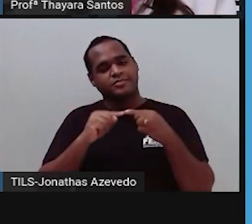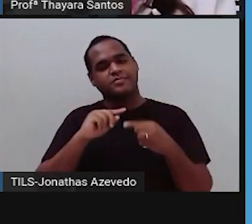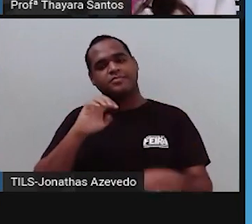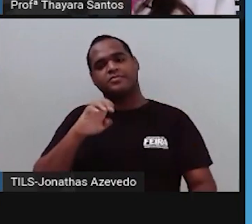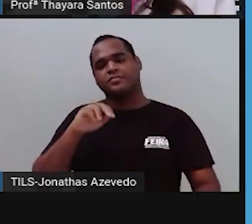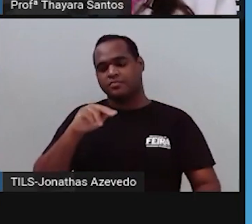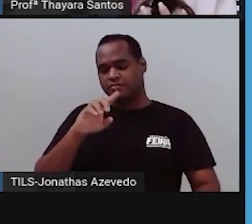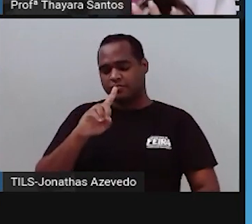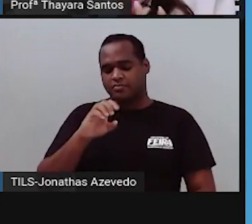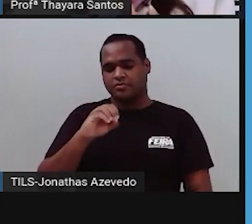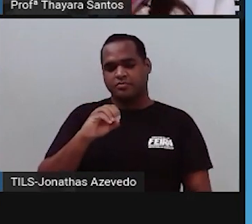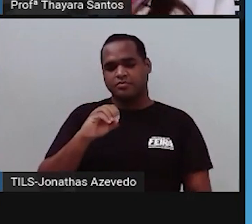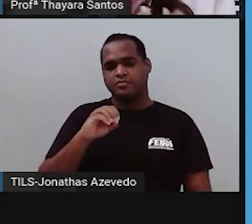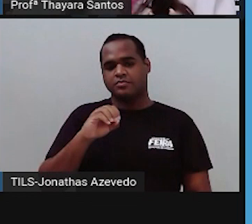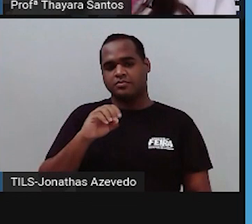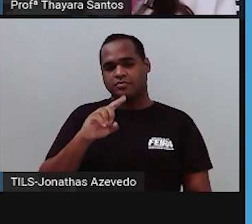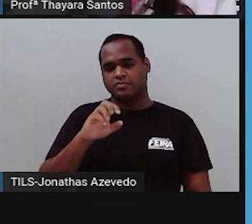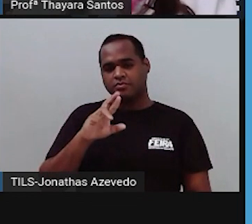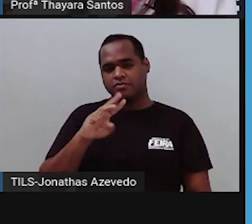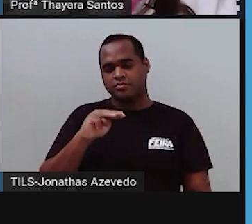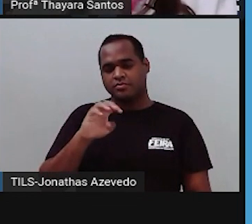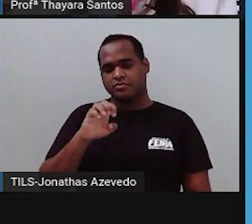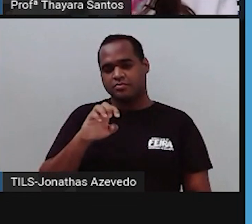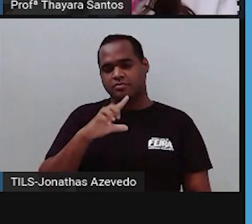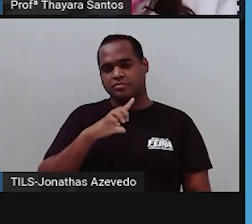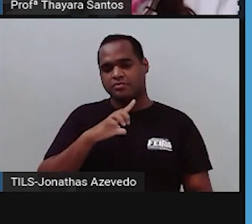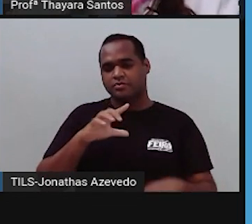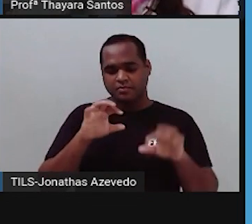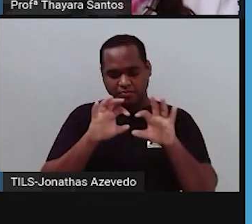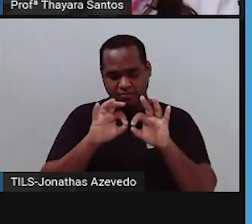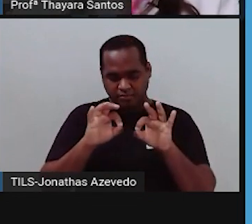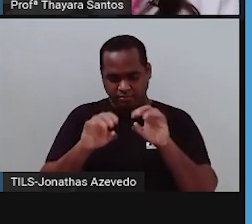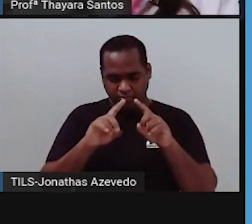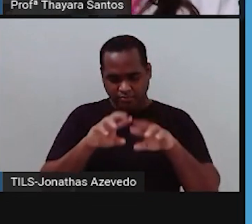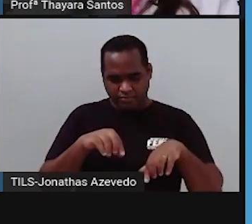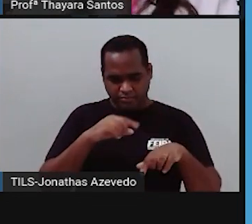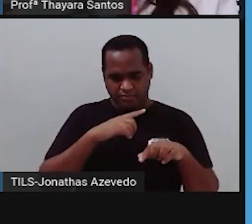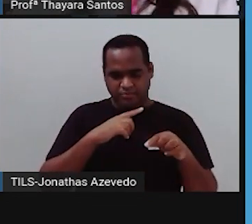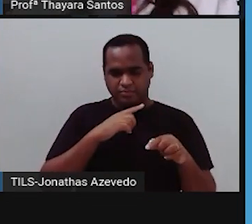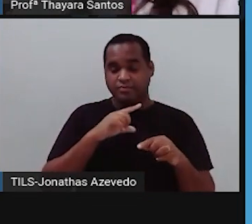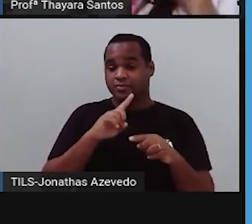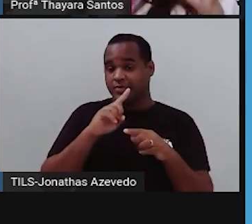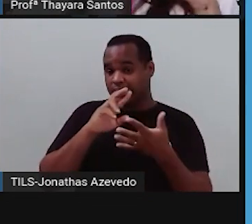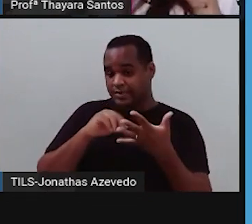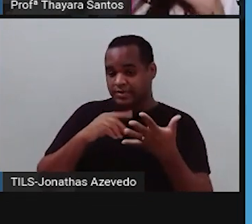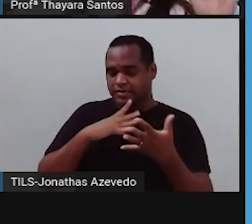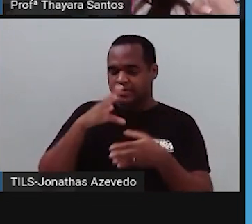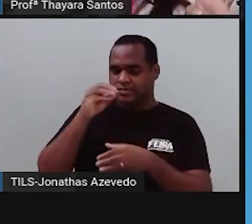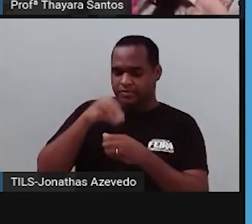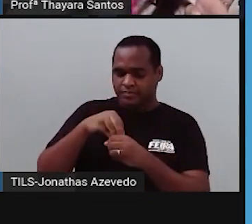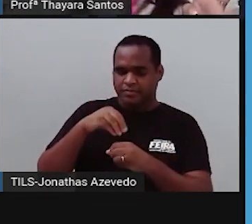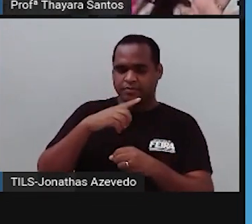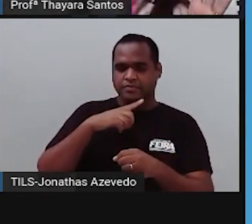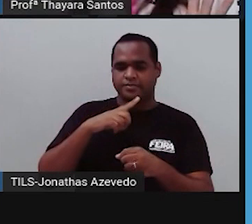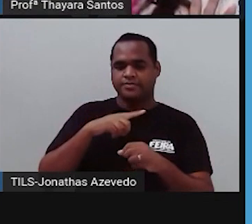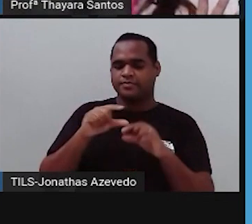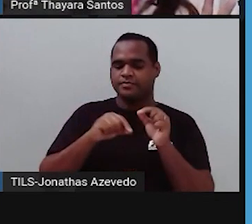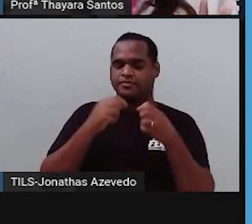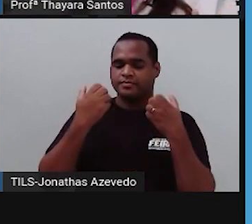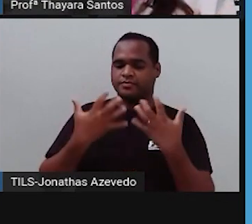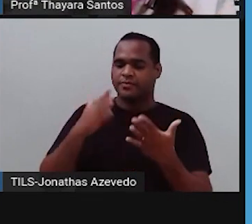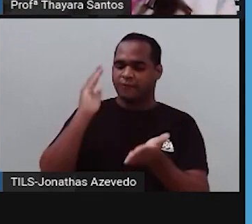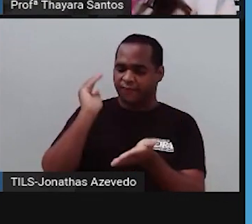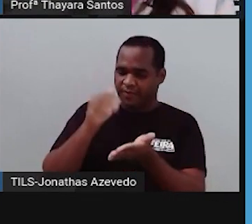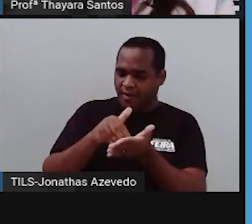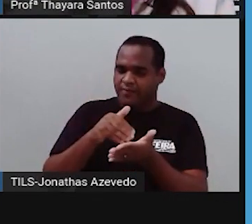endoderme, ectoderme e o mesoderme, que vão originar os órgãos depois na organogênese. Então, da semana 3 até o final,